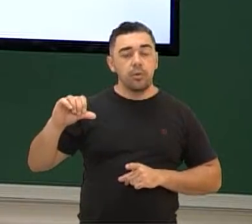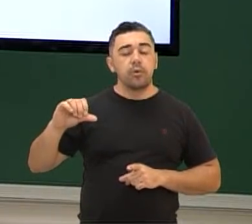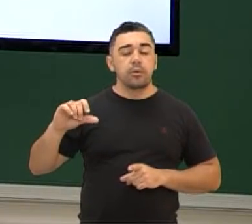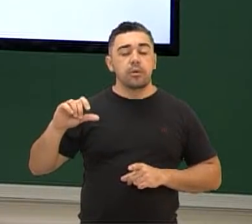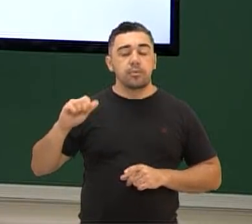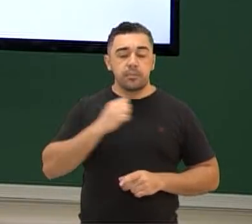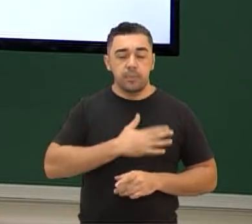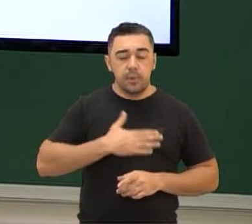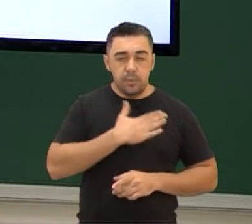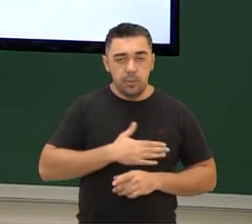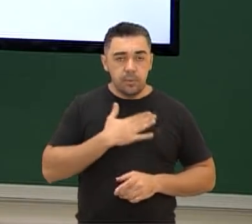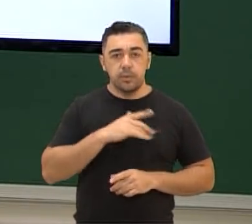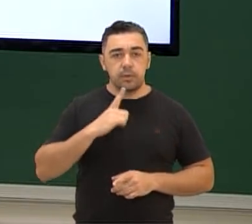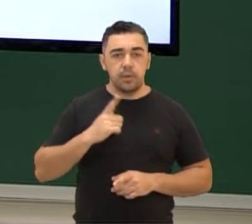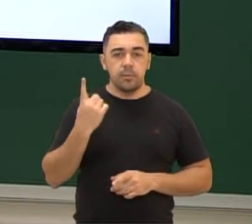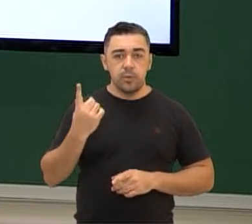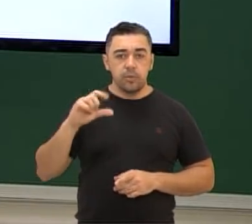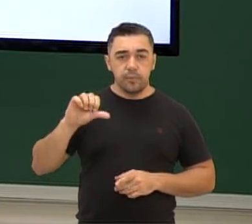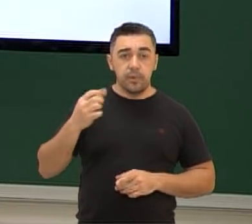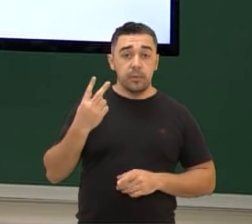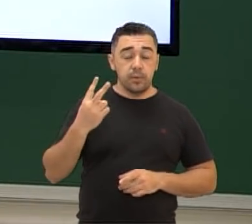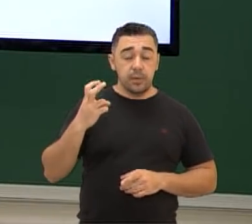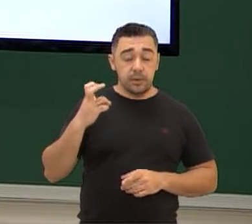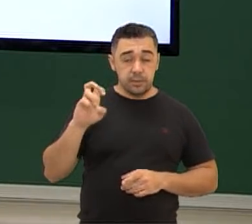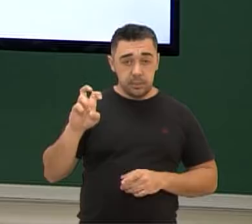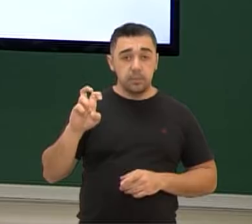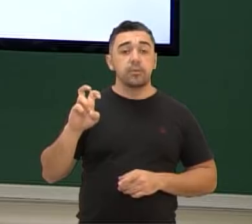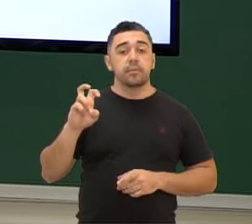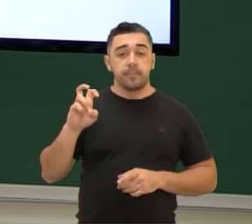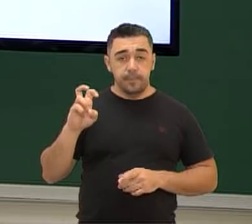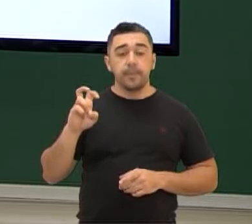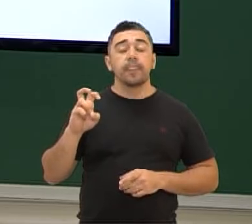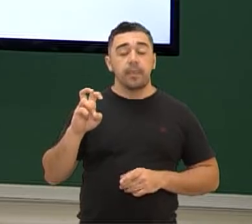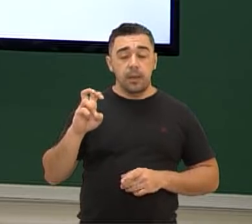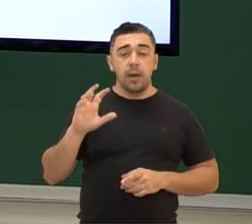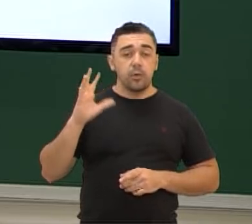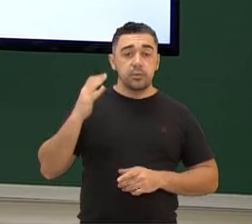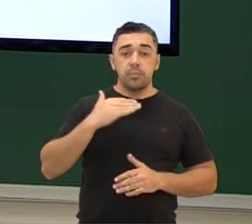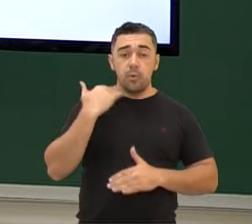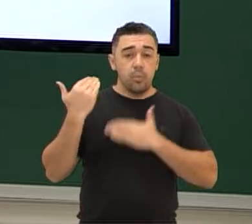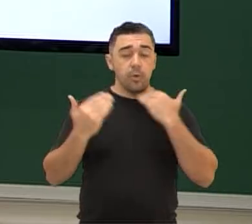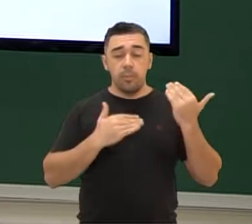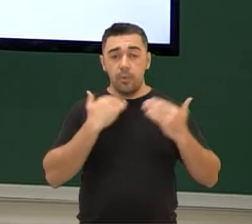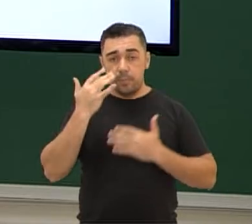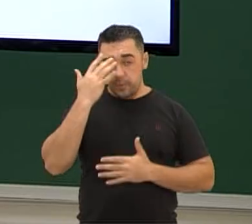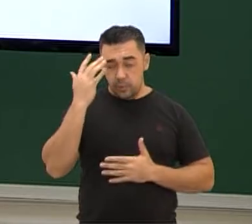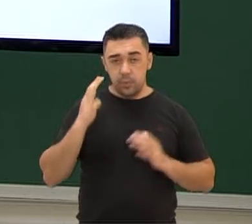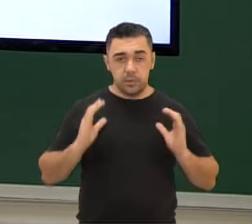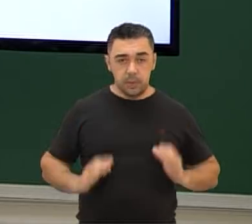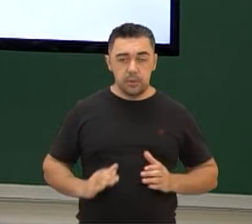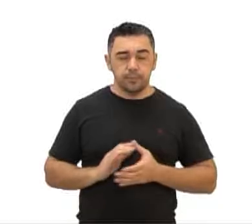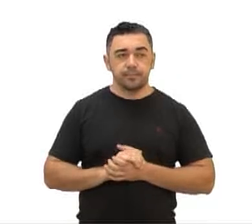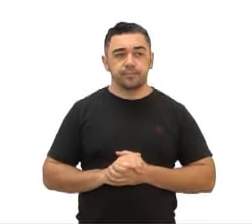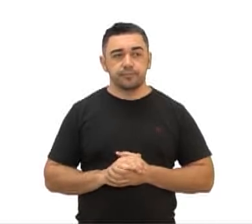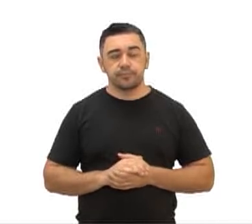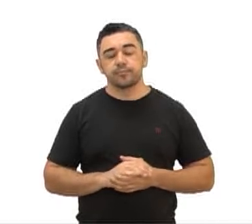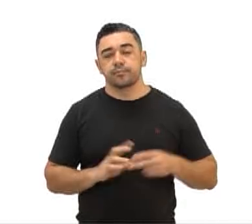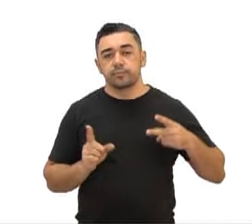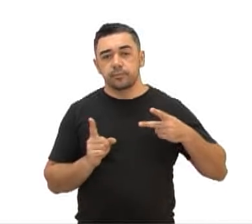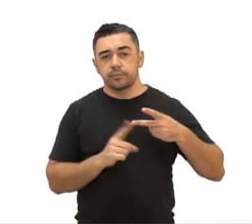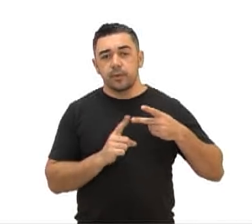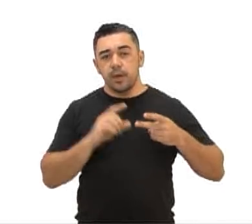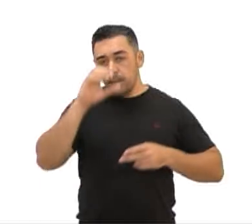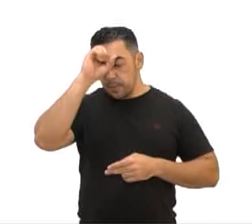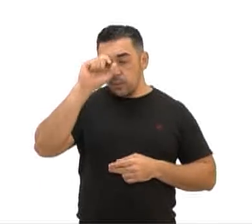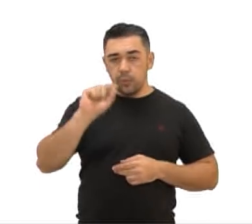de 300 mil pessoas morreram por causa das explosões dessas 2 bombas. Ainda você aprendeu que no dia 2